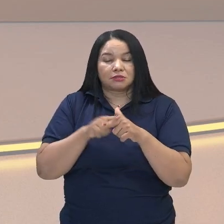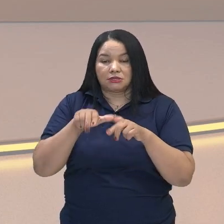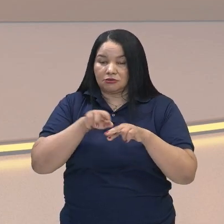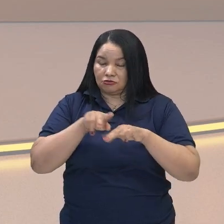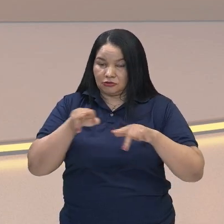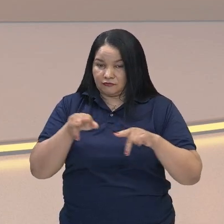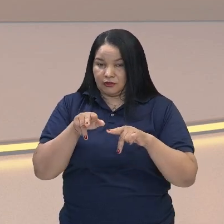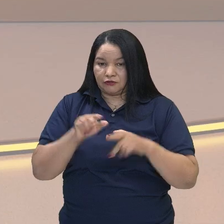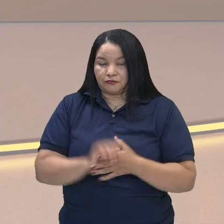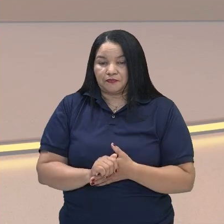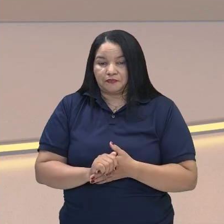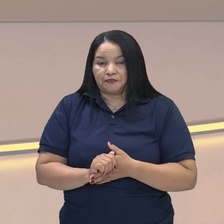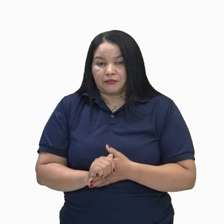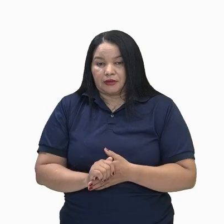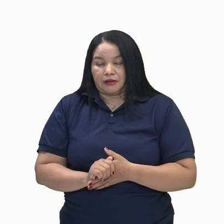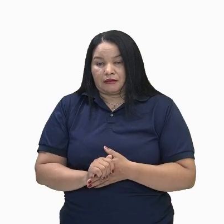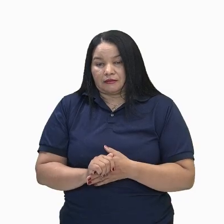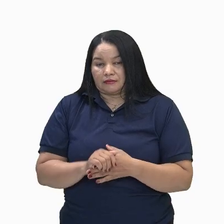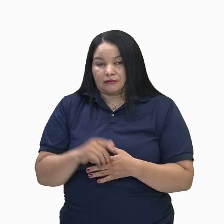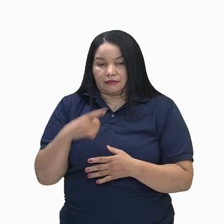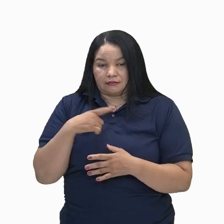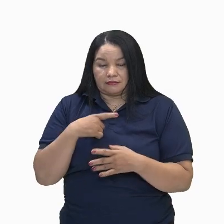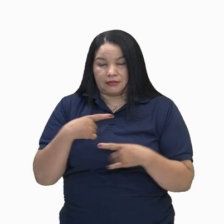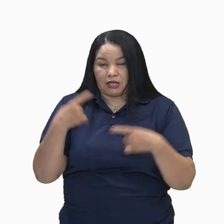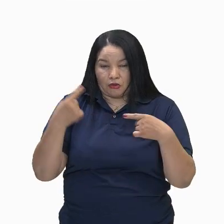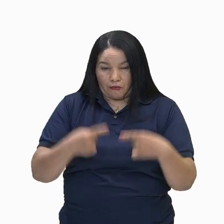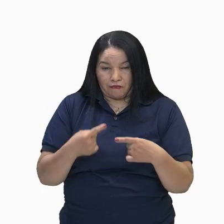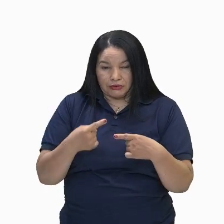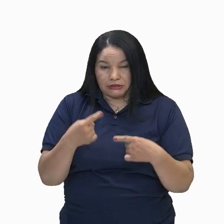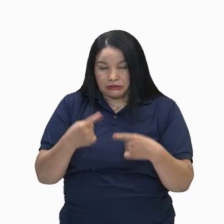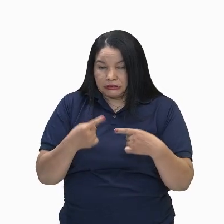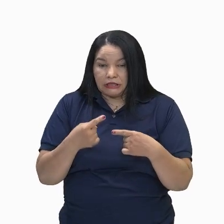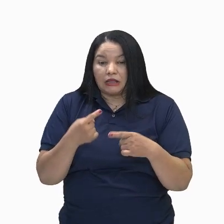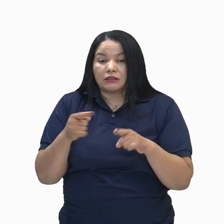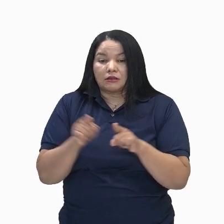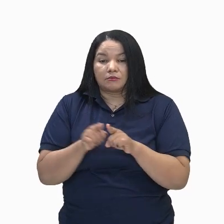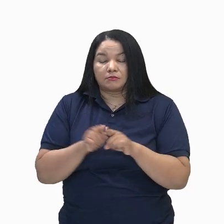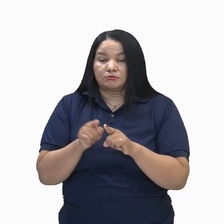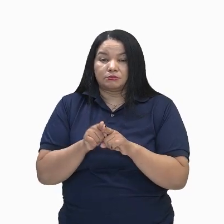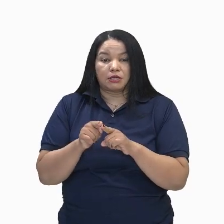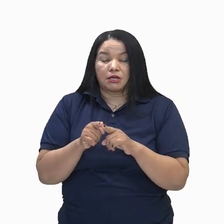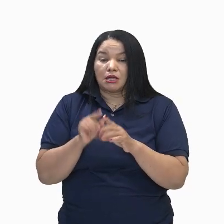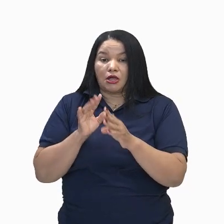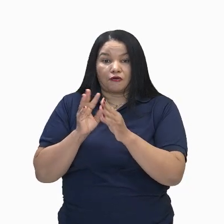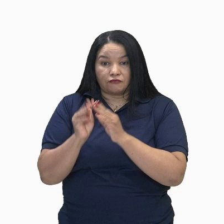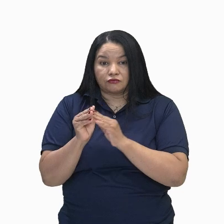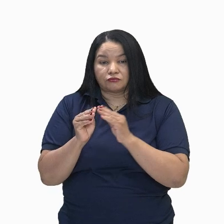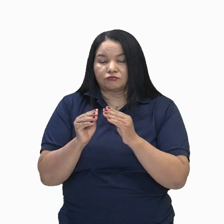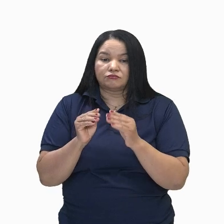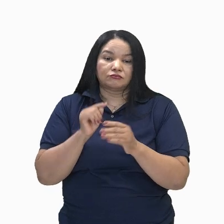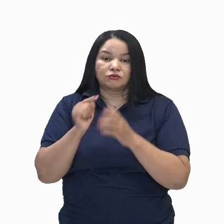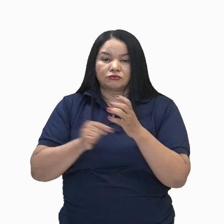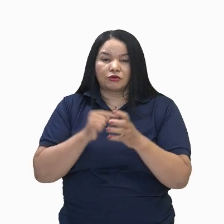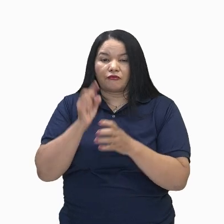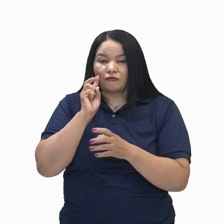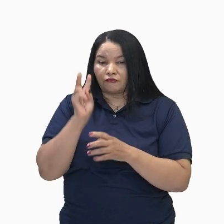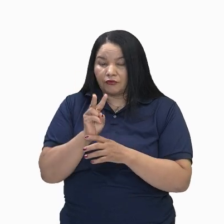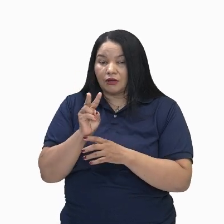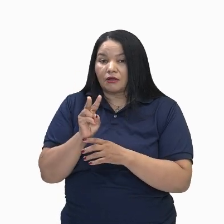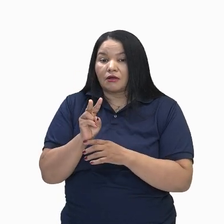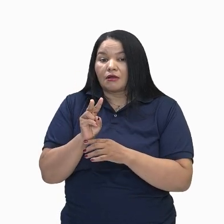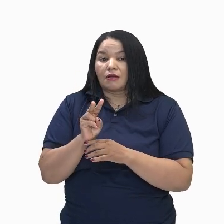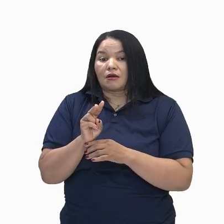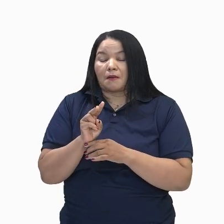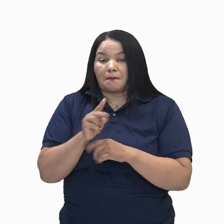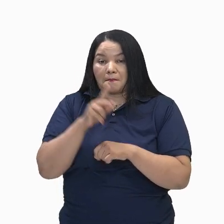olha só, esses conflitos e esses refugiados, gente, no mundo, né, a gente vai observar que a Venezuela,